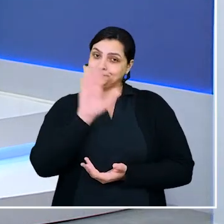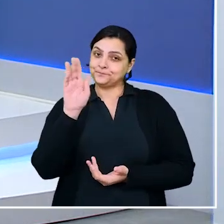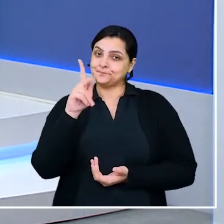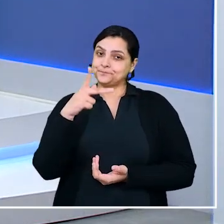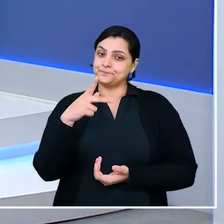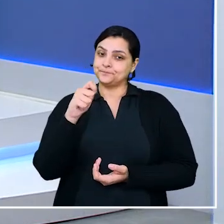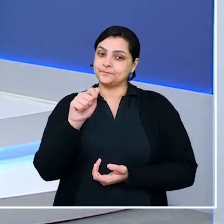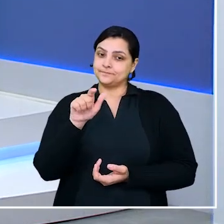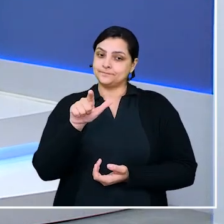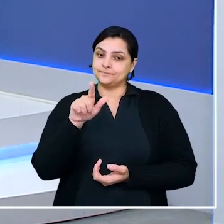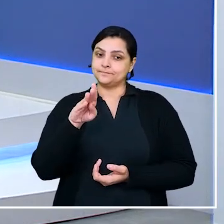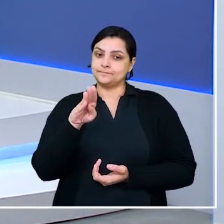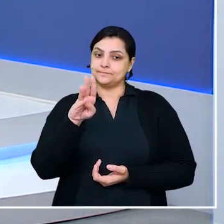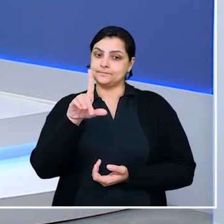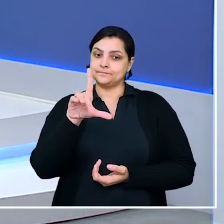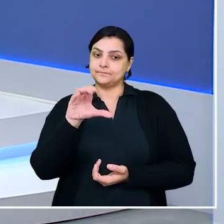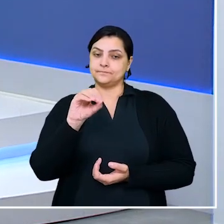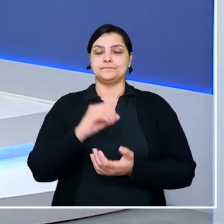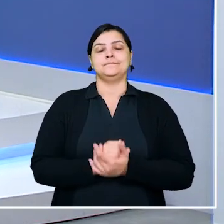Pablo.